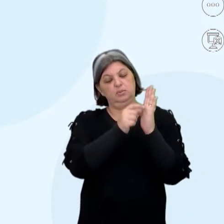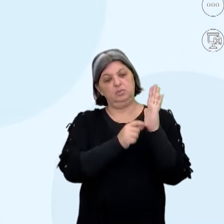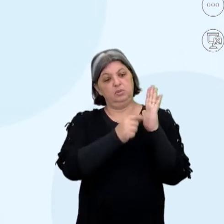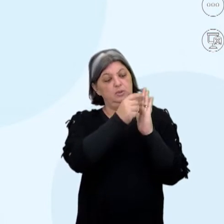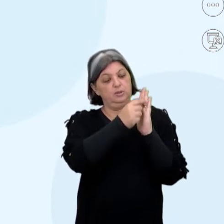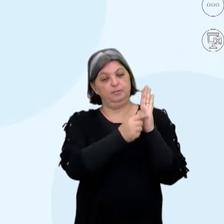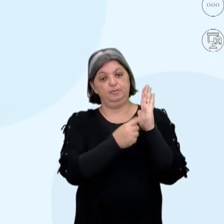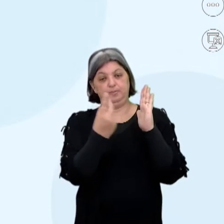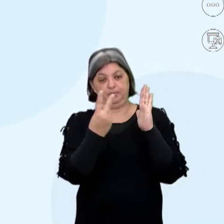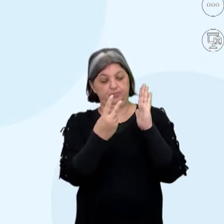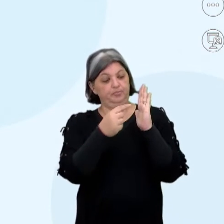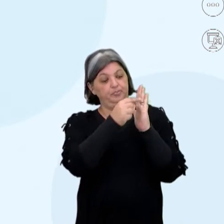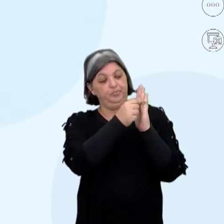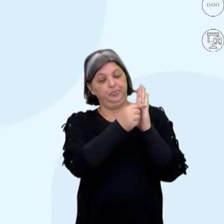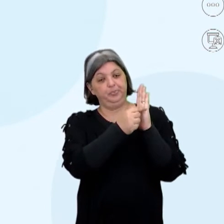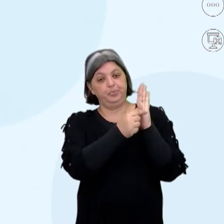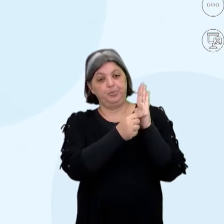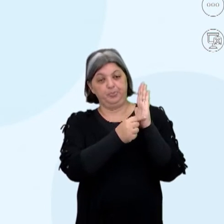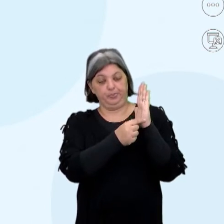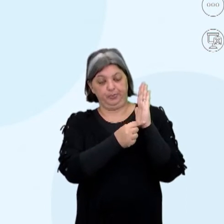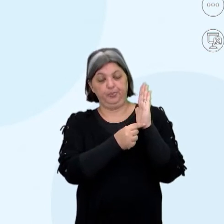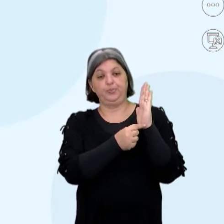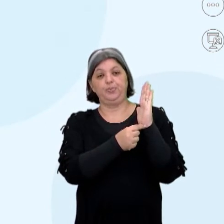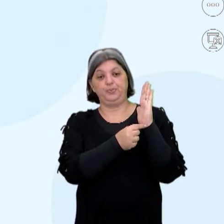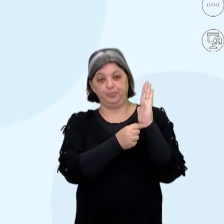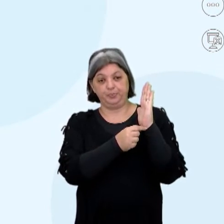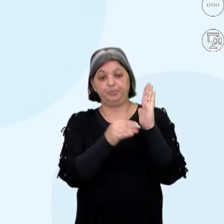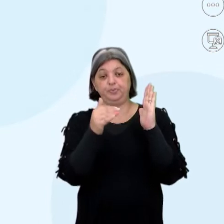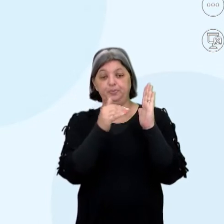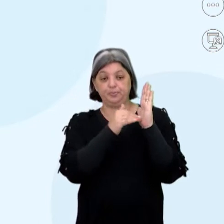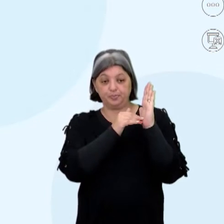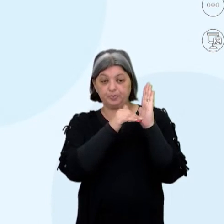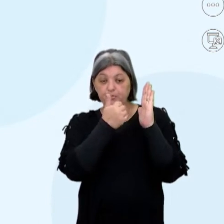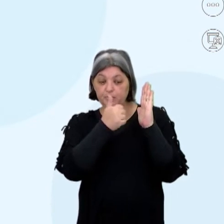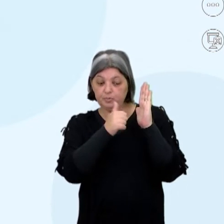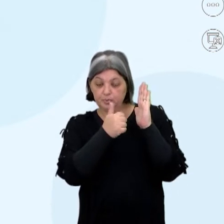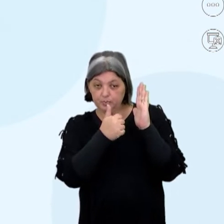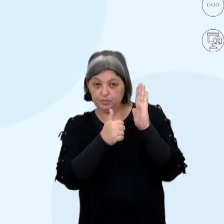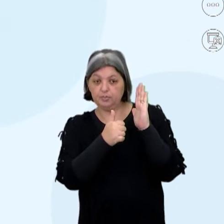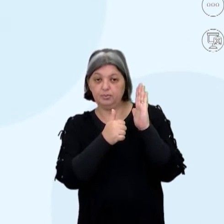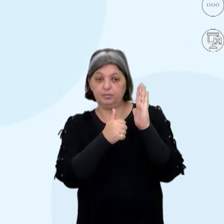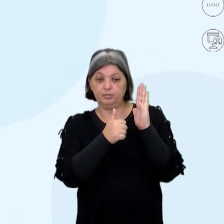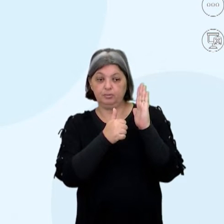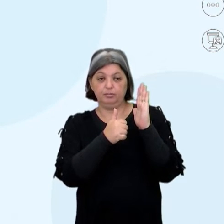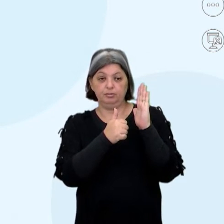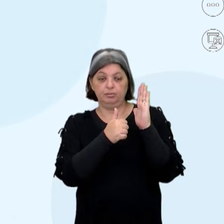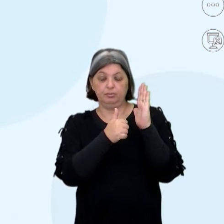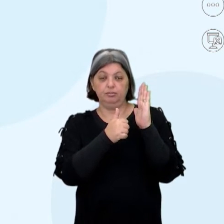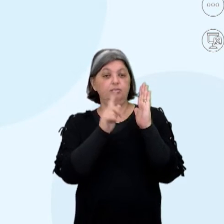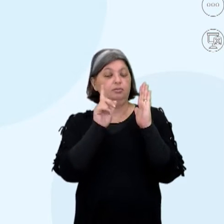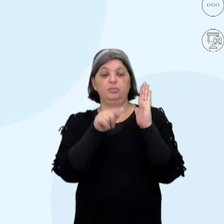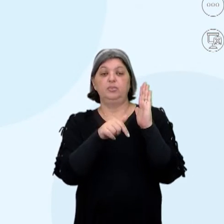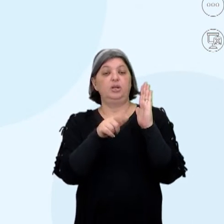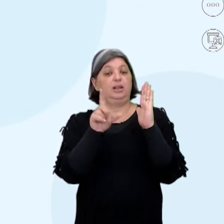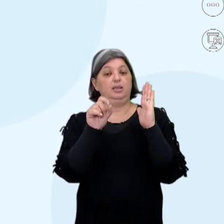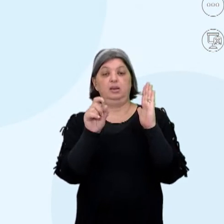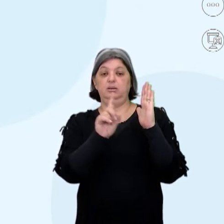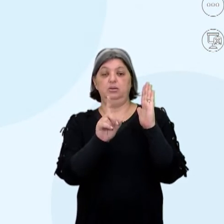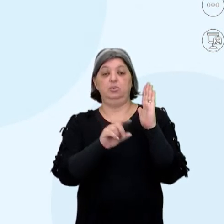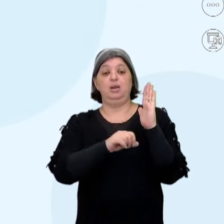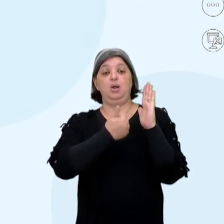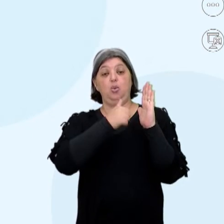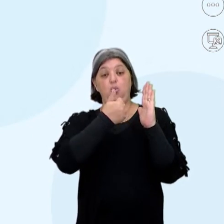respectivamente, até, tá, o 11º ano. Veja, não é 10º ano, é o 11º,